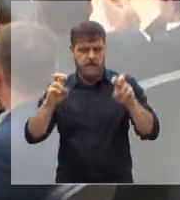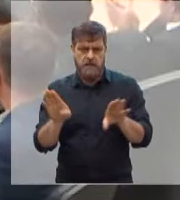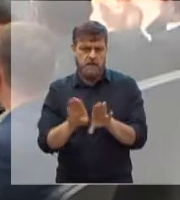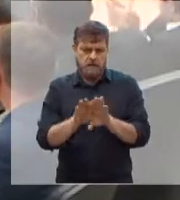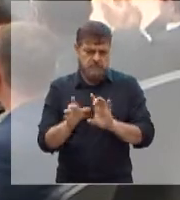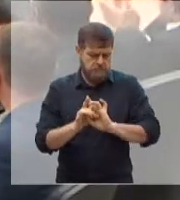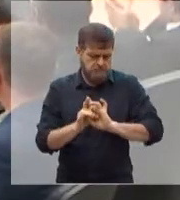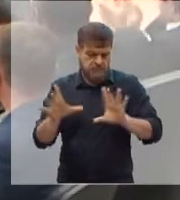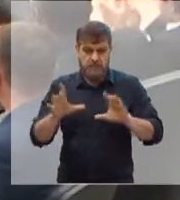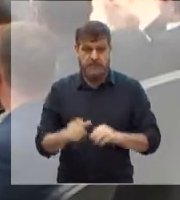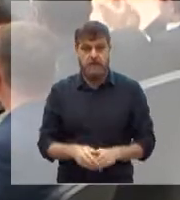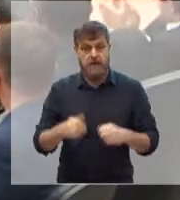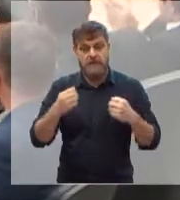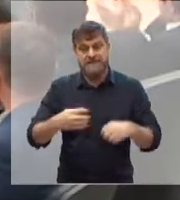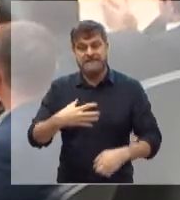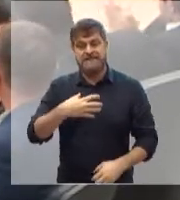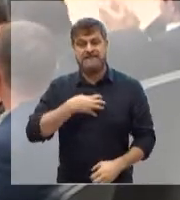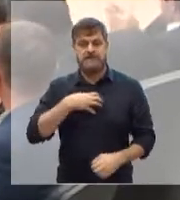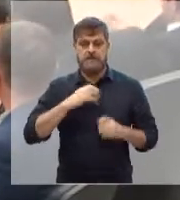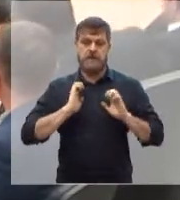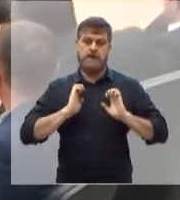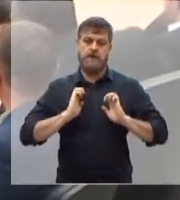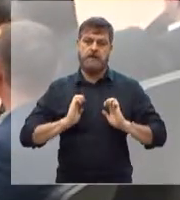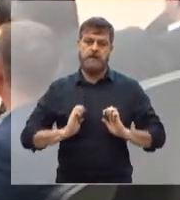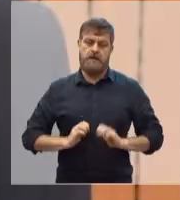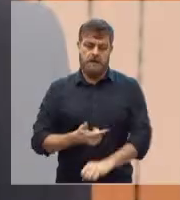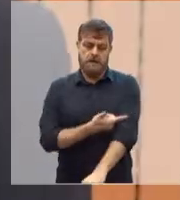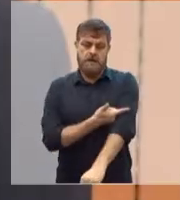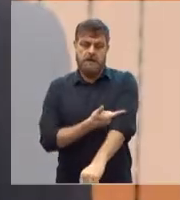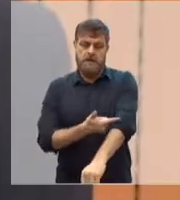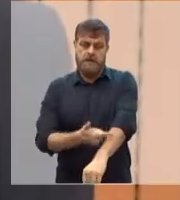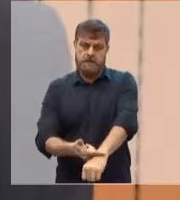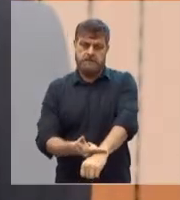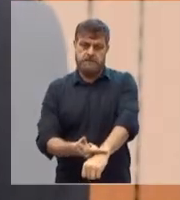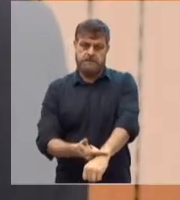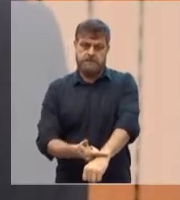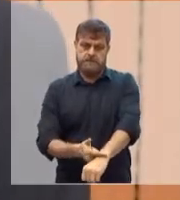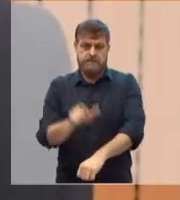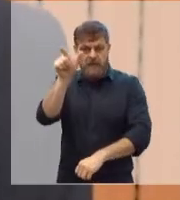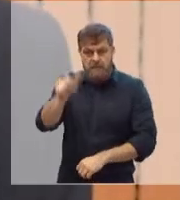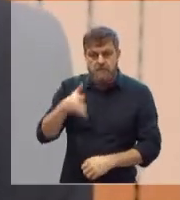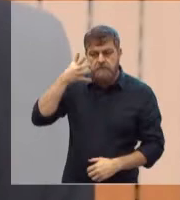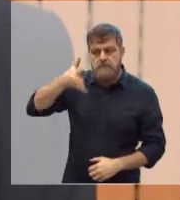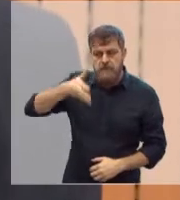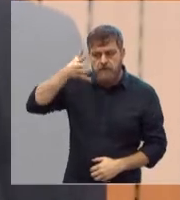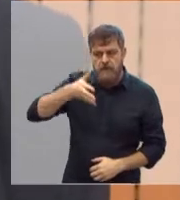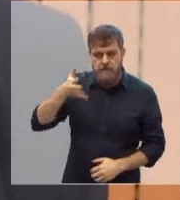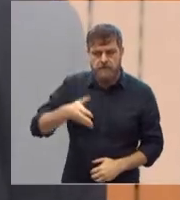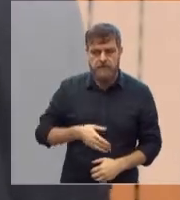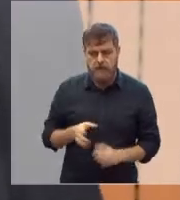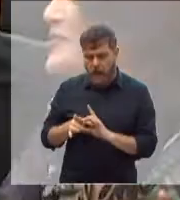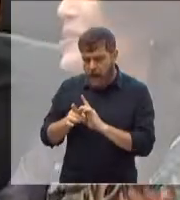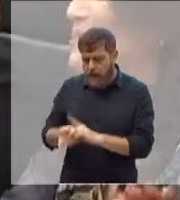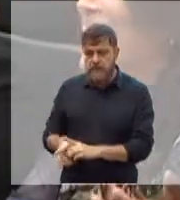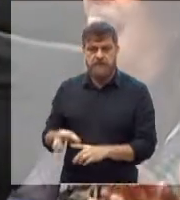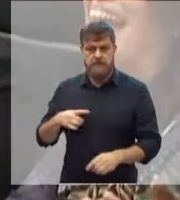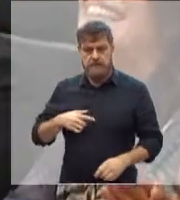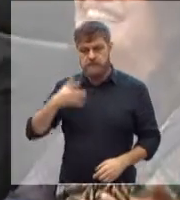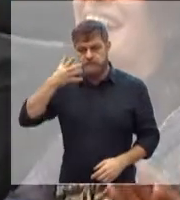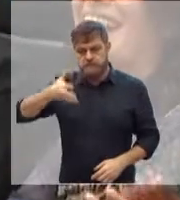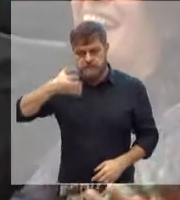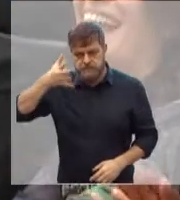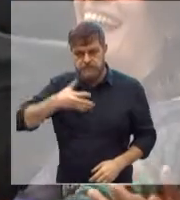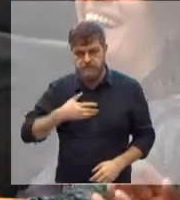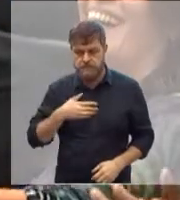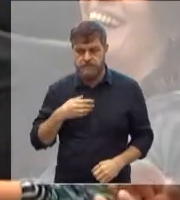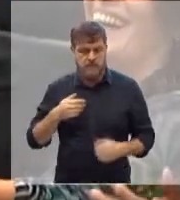grita, inclusive. Agora, você tem que saber a questão, o momento de ouvir o outro, mesmo que você seja contra. Por isso